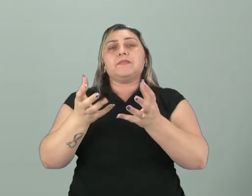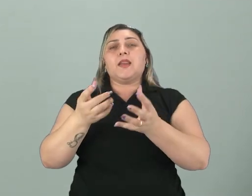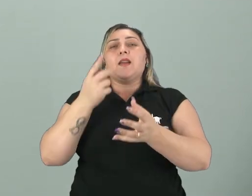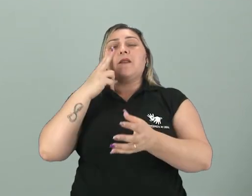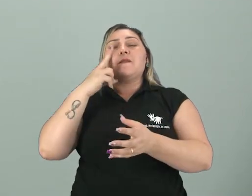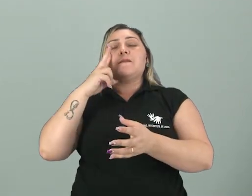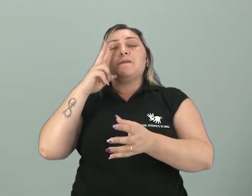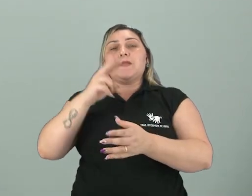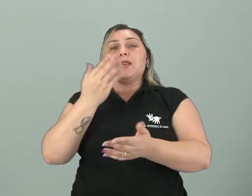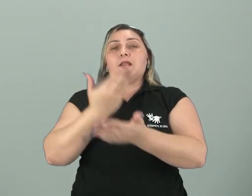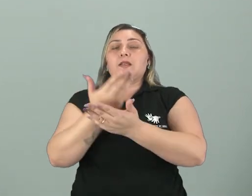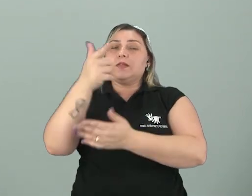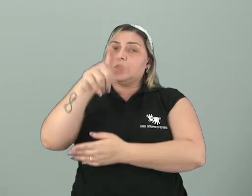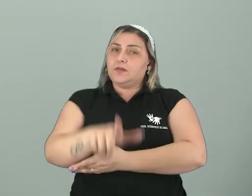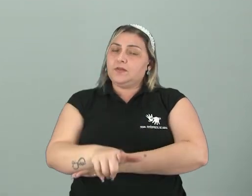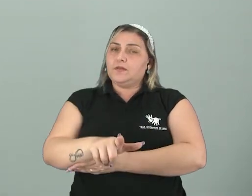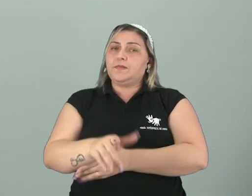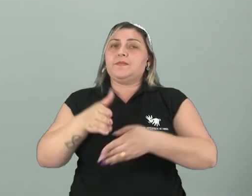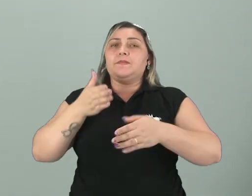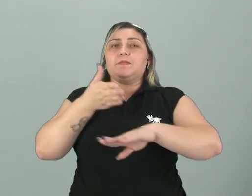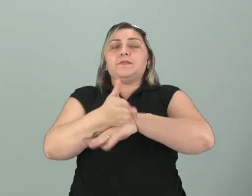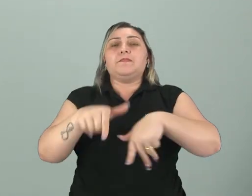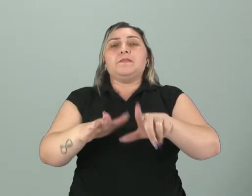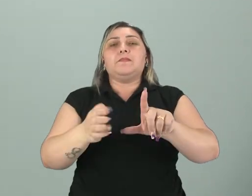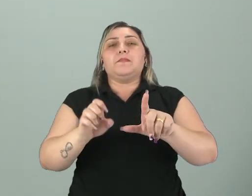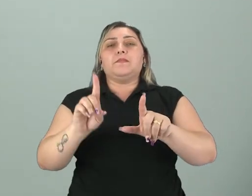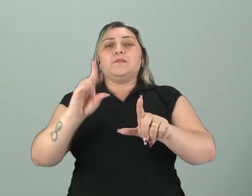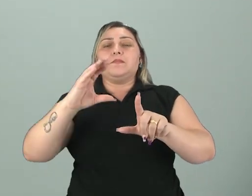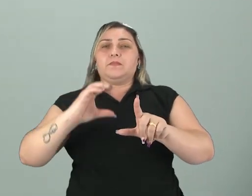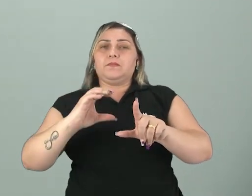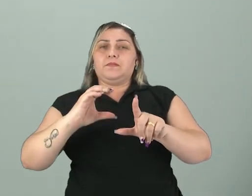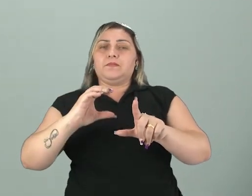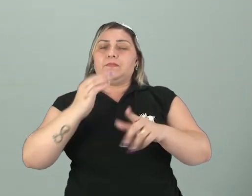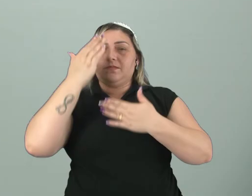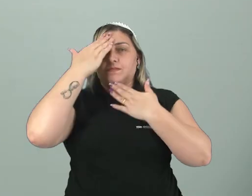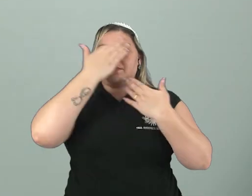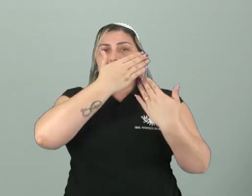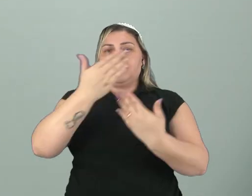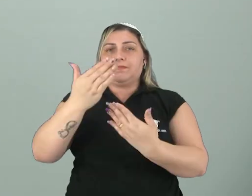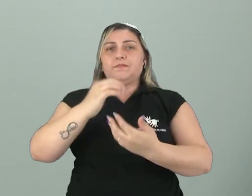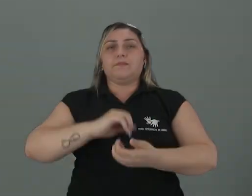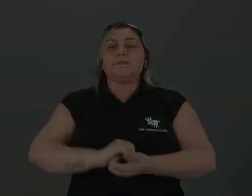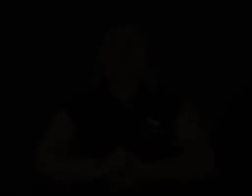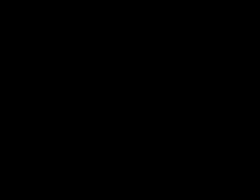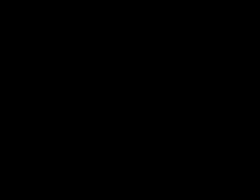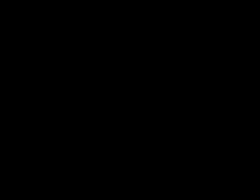Revejam esta aula novamente, acessem o portal Eduque Acre. Obrigada!